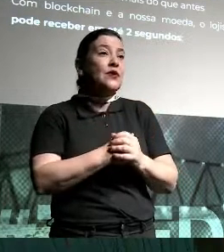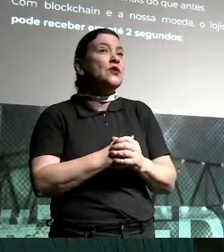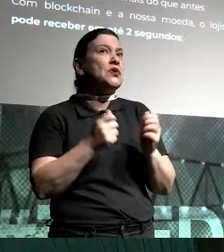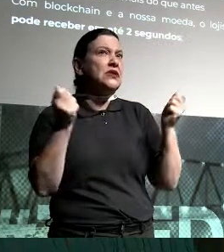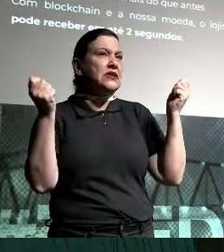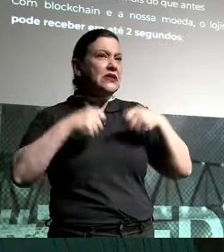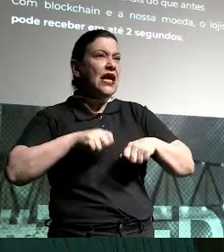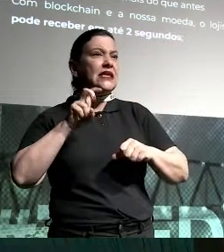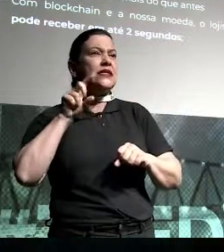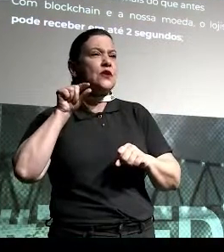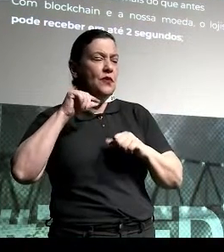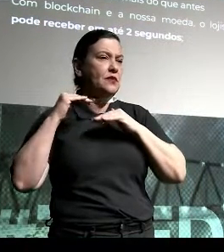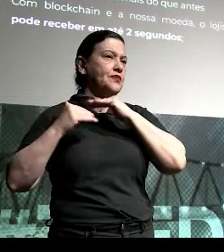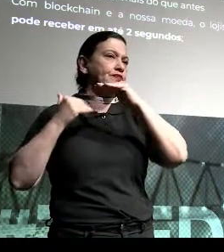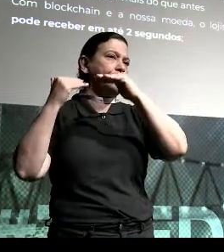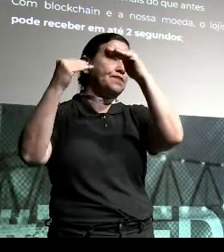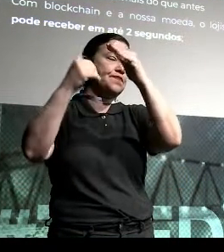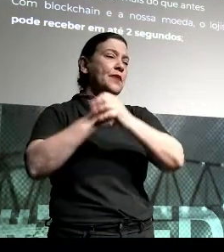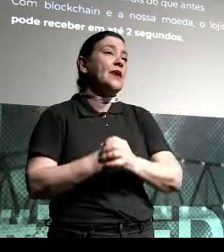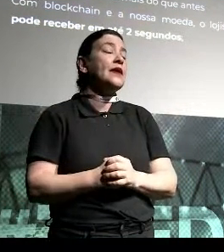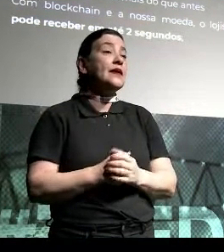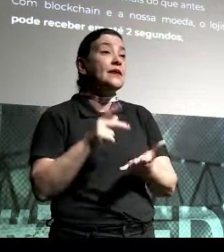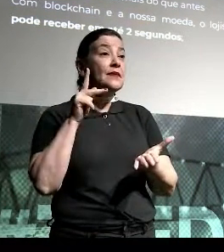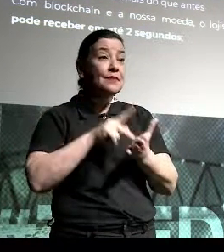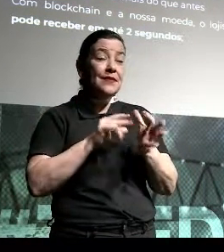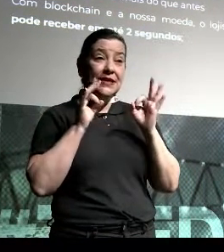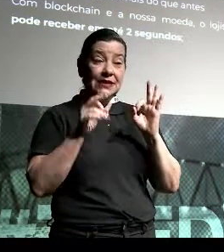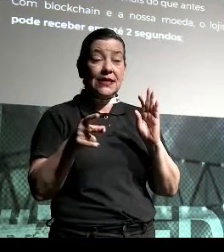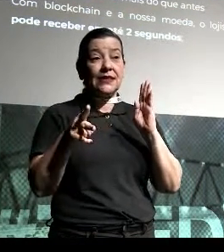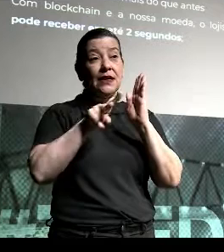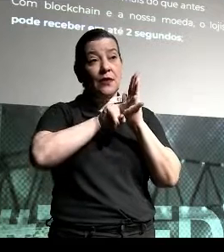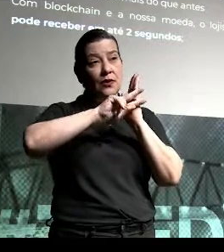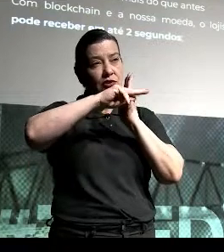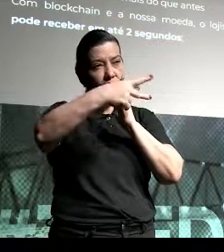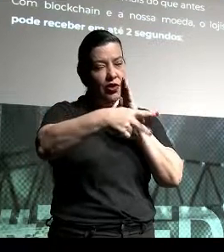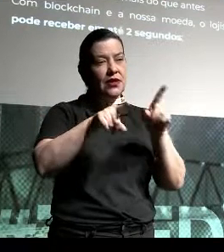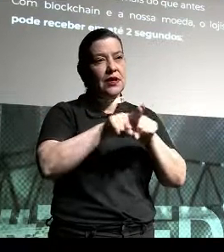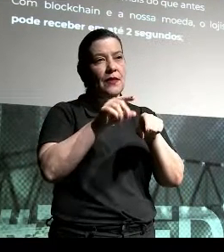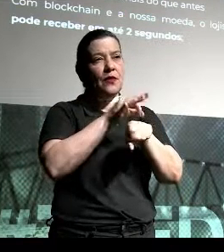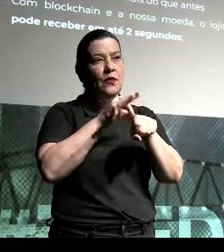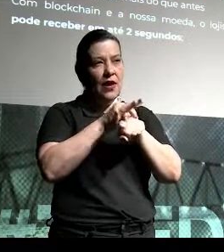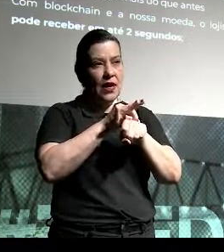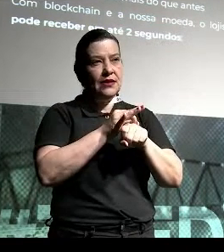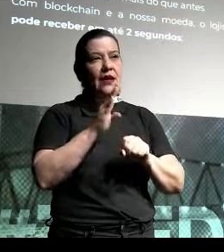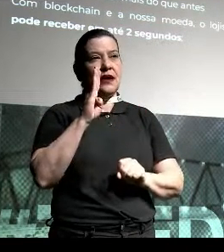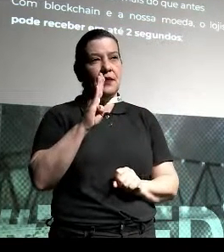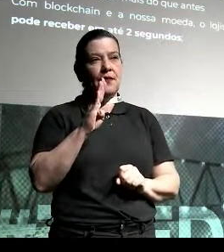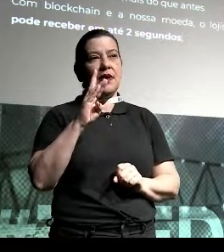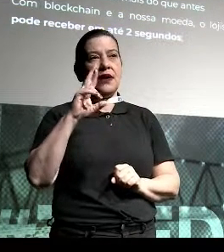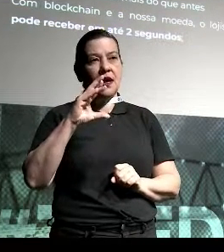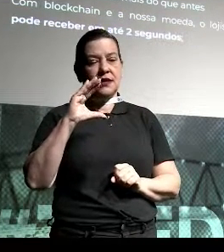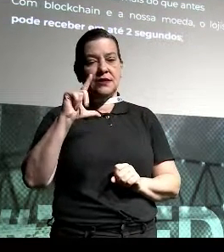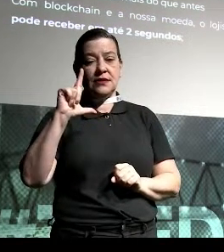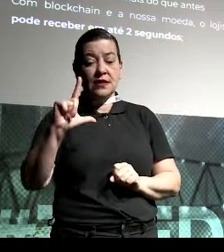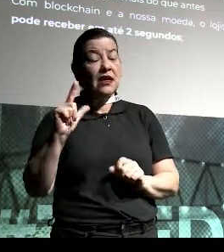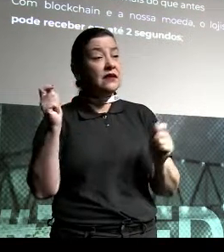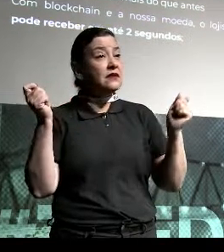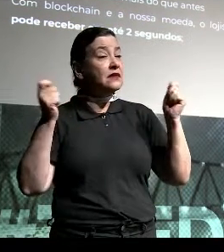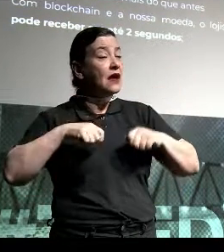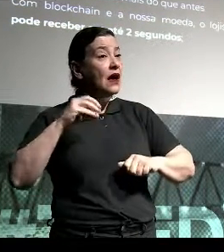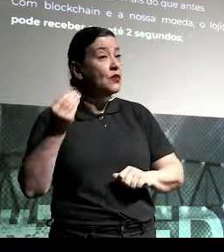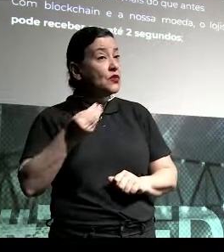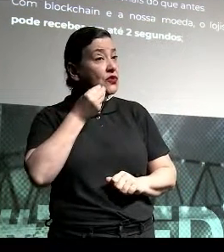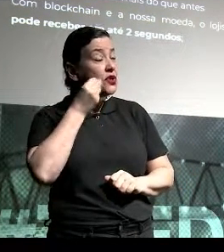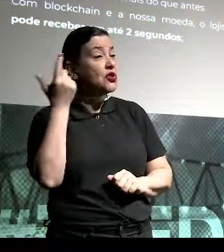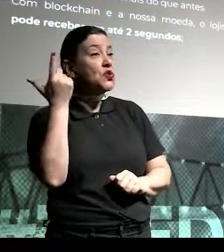gente conseguir continuar escalando. Mas essa blockchain e aquela moeda, o BRLC que eu mostrei, que dá oportunidade para a gente